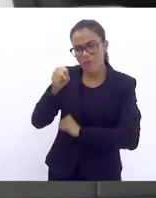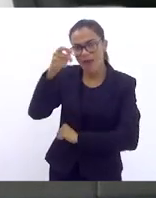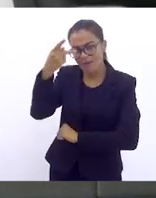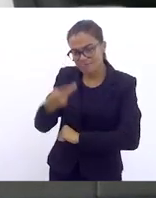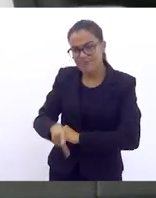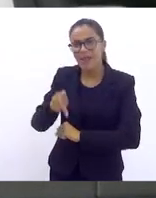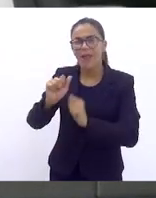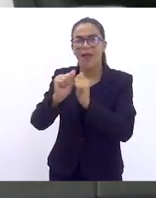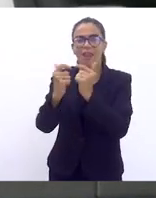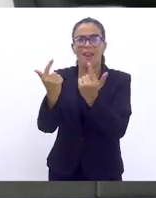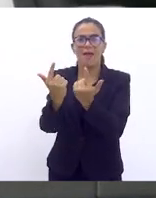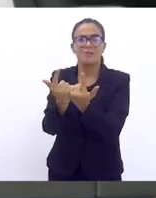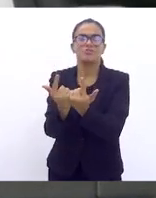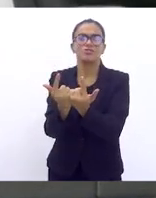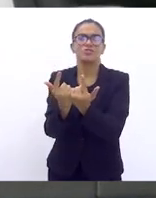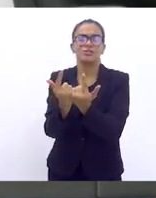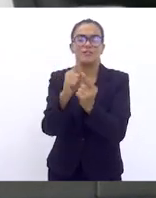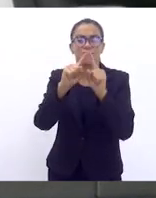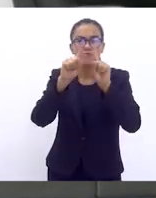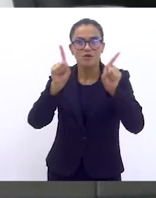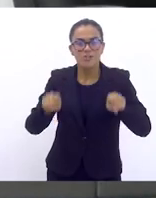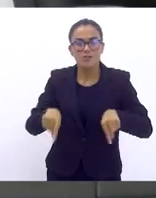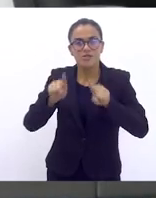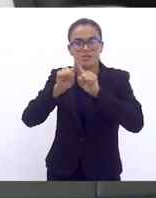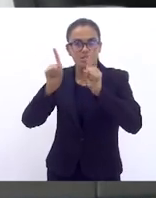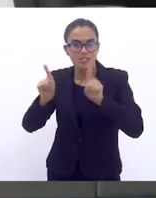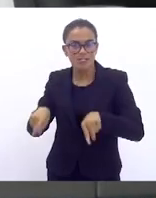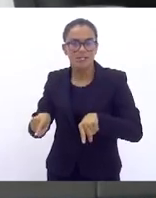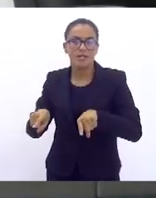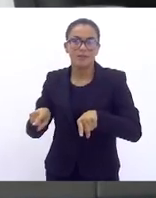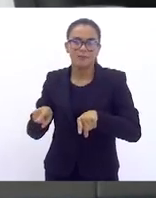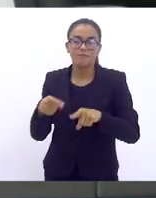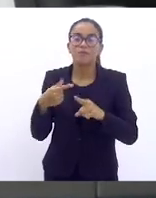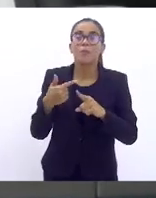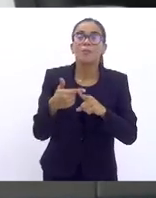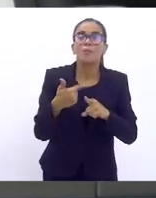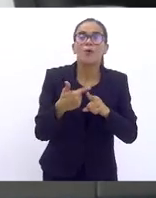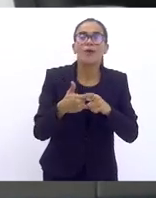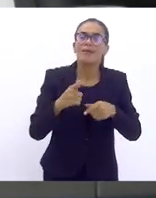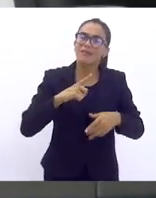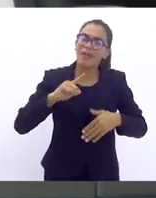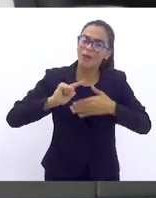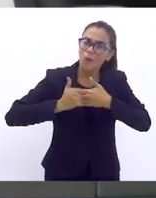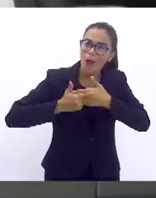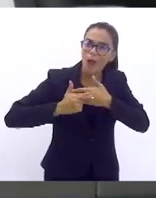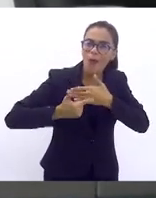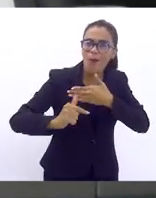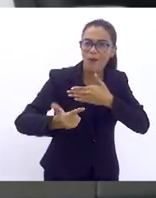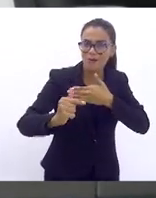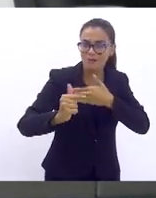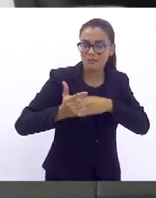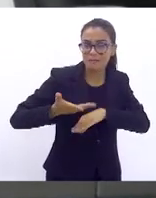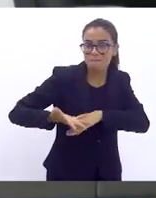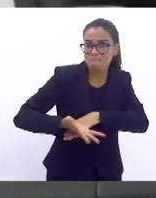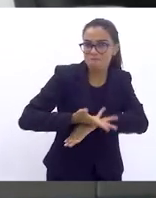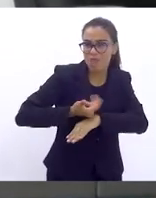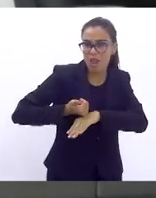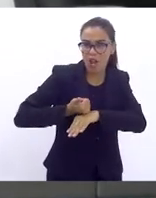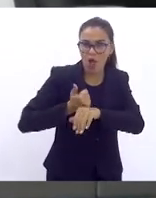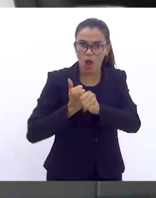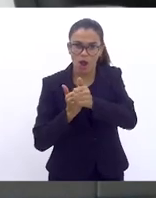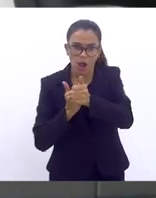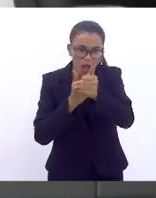então ao mesmo tempo que eu faço essa observação porque ela dá consequência a uma melhor qualidade de